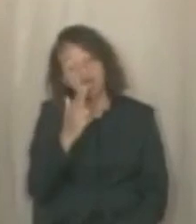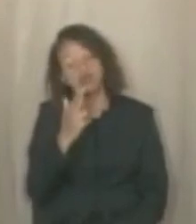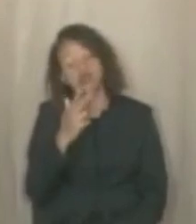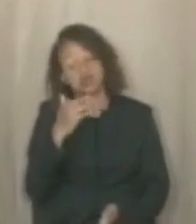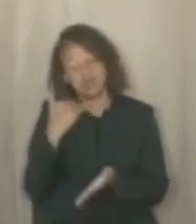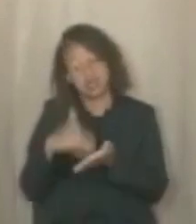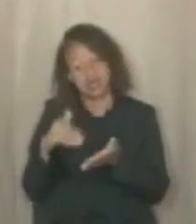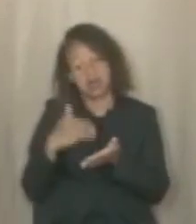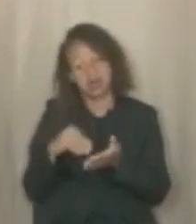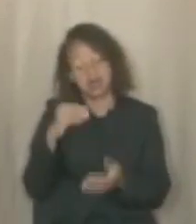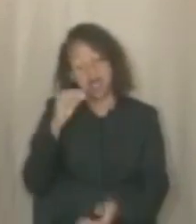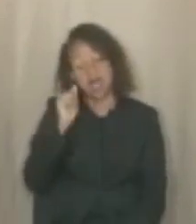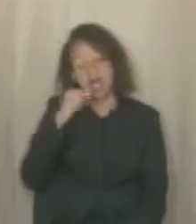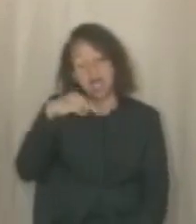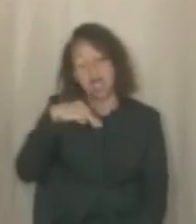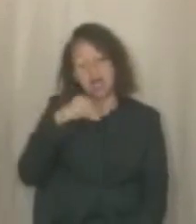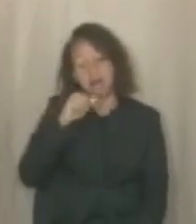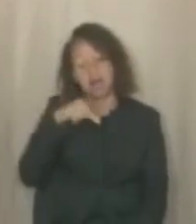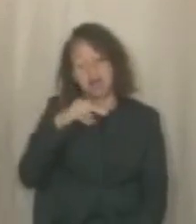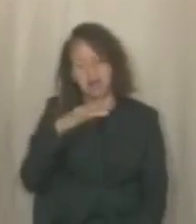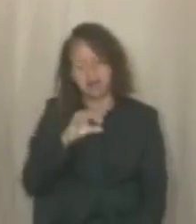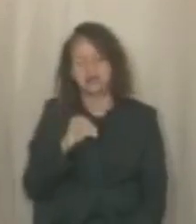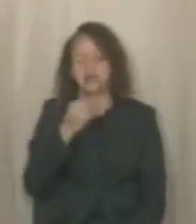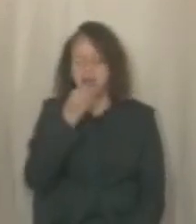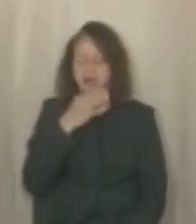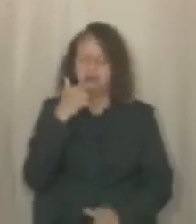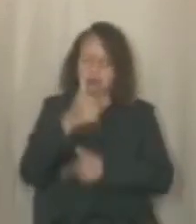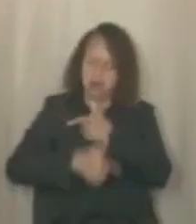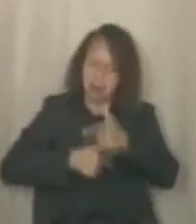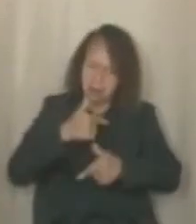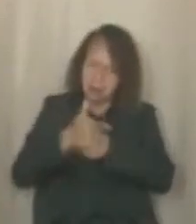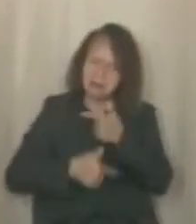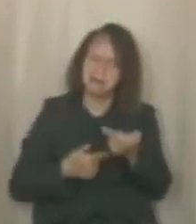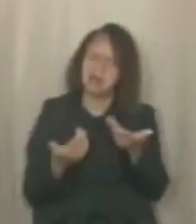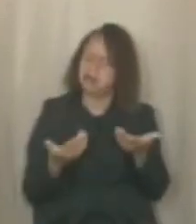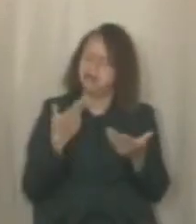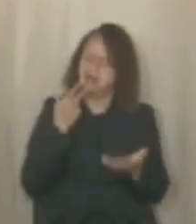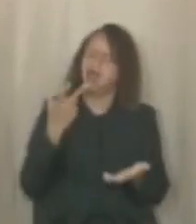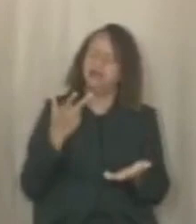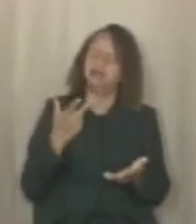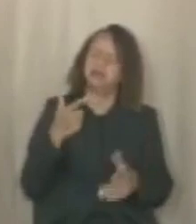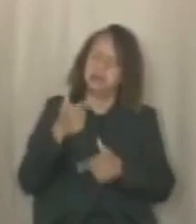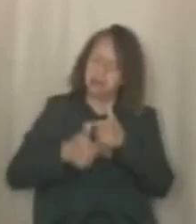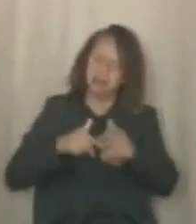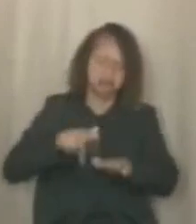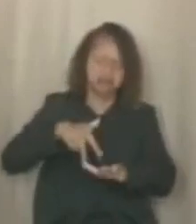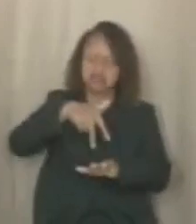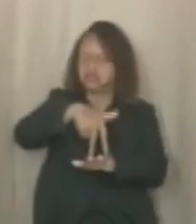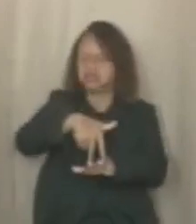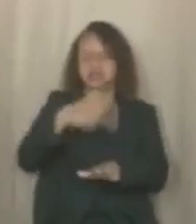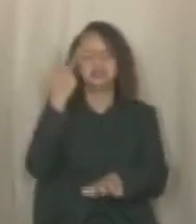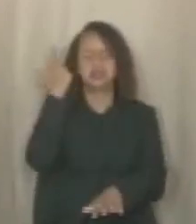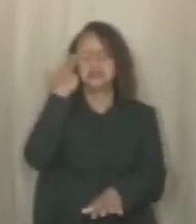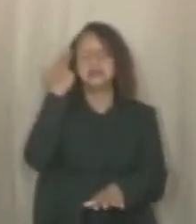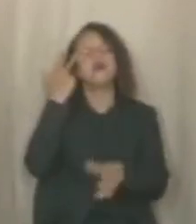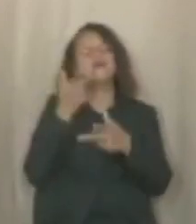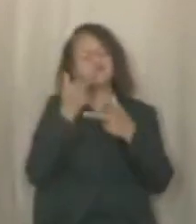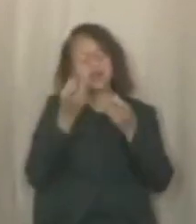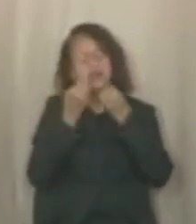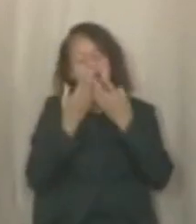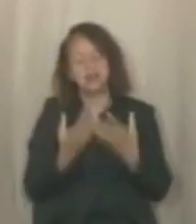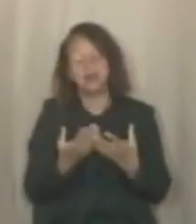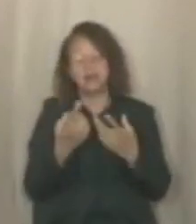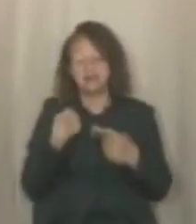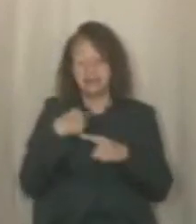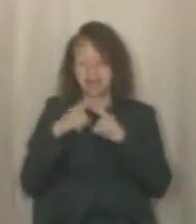o secretário Amâncio vem fazendo um bom trabalho e subo essa Tribuna para dizer isso com a maior tranquilidade do mundo porque a